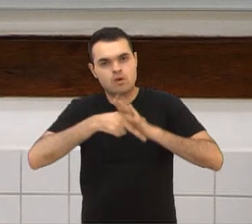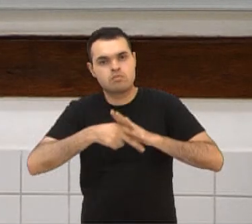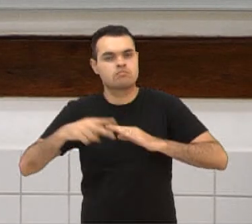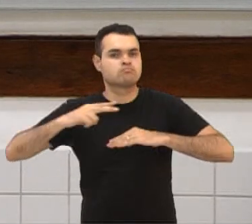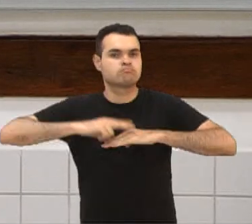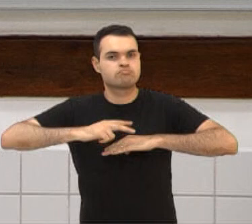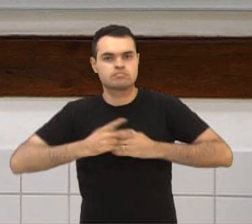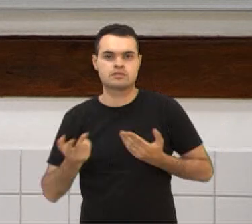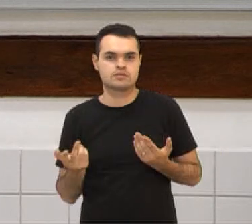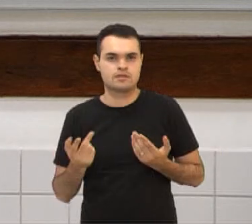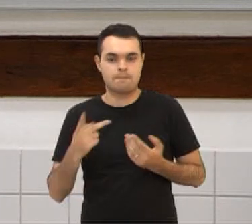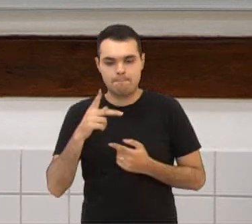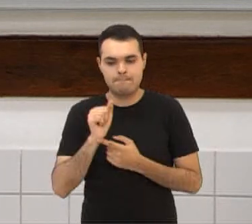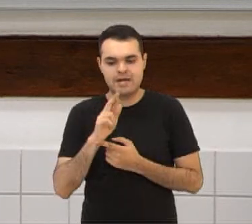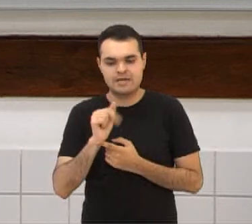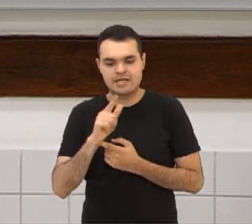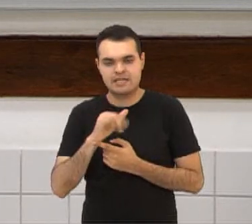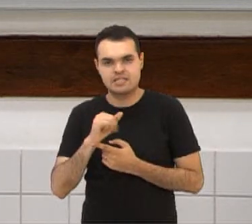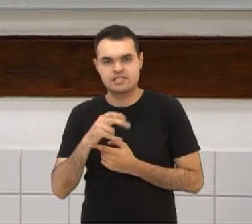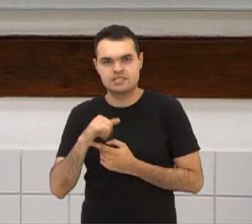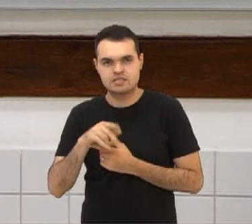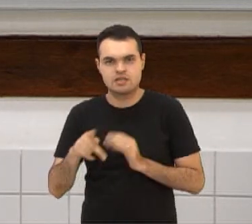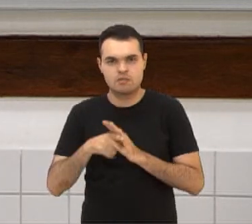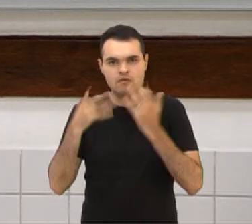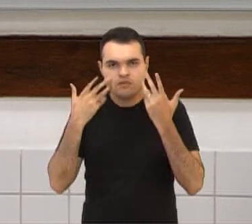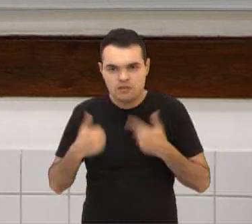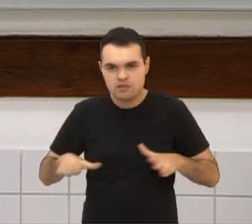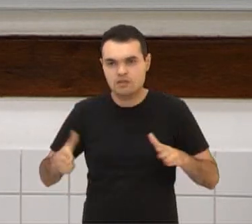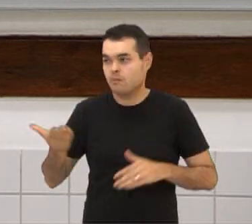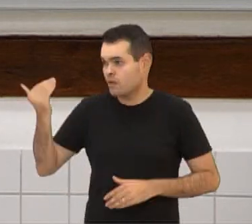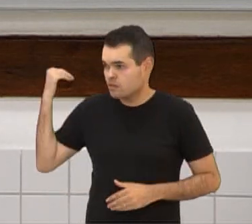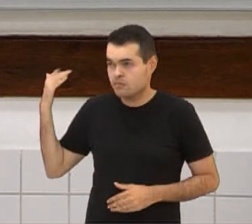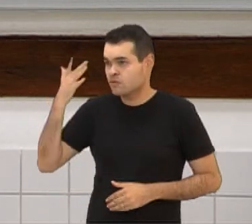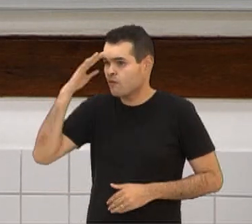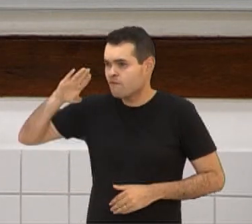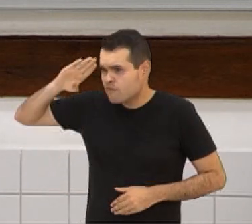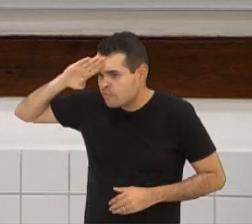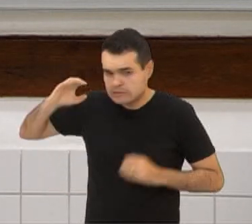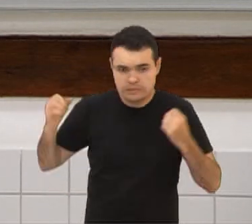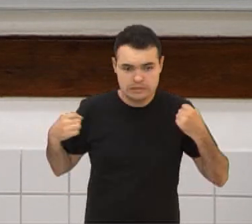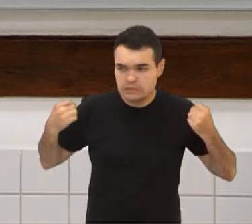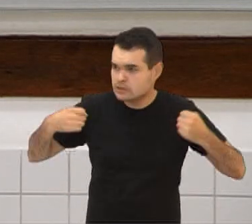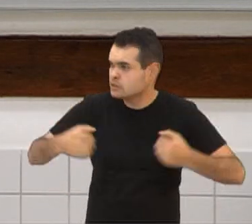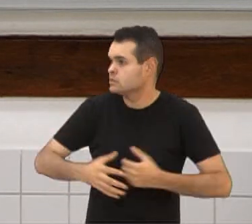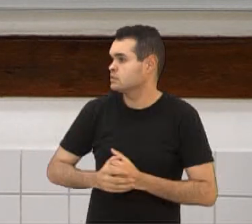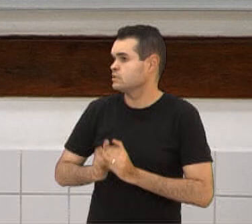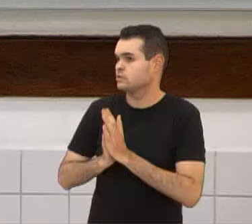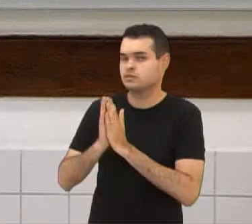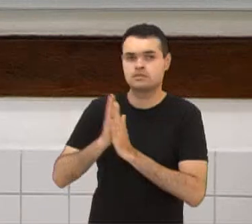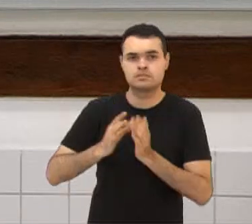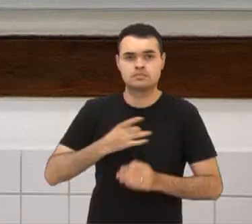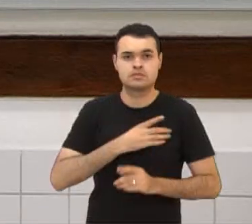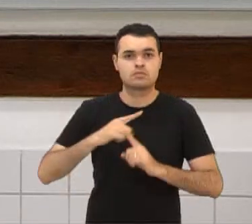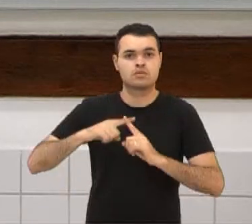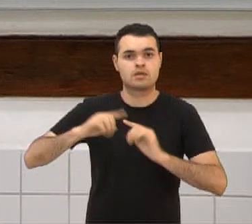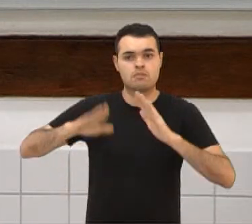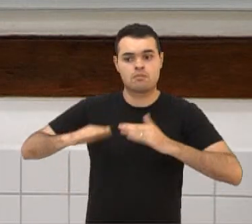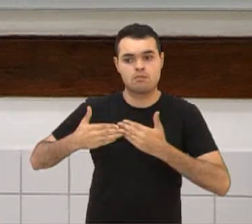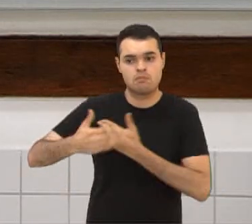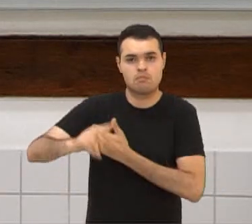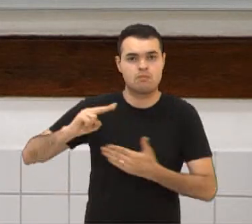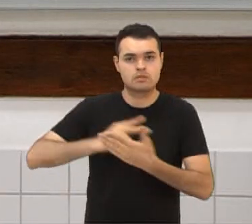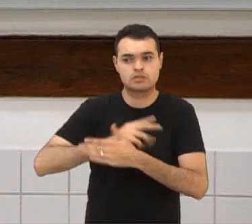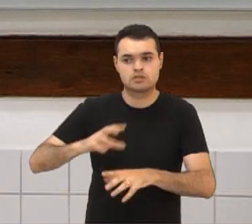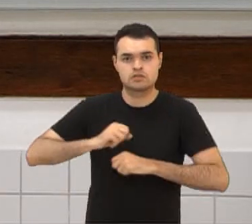nasci, por exemplo, até um pouco antes de eu nascer, criança tinha febre e os pais já ficavam desesperados, porque já era um indício que podia ter pego